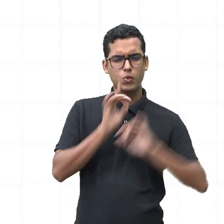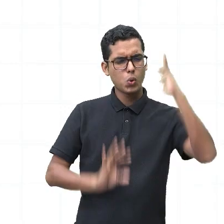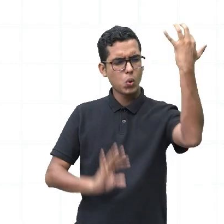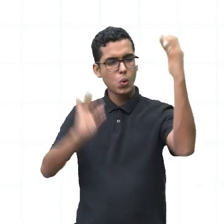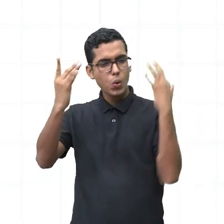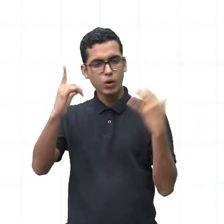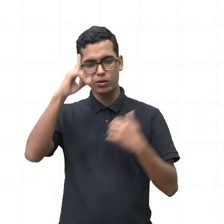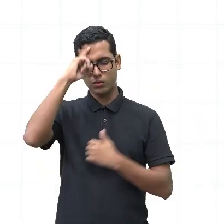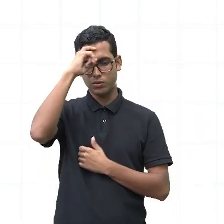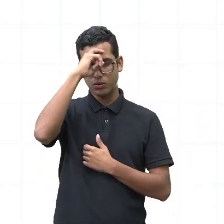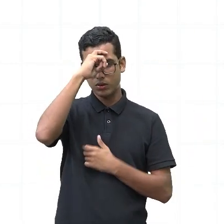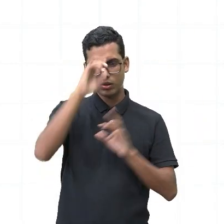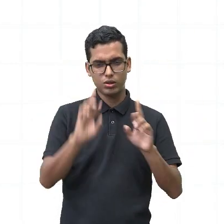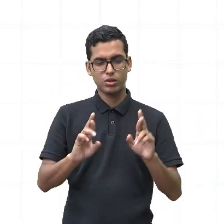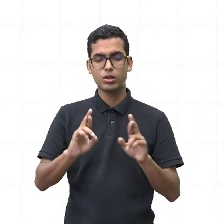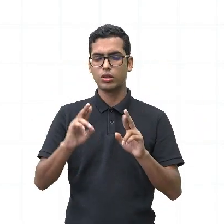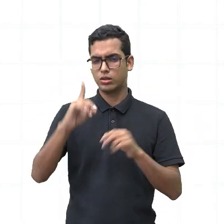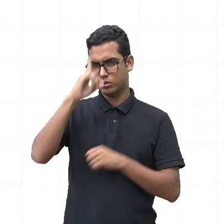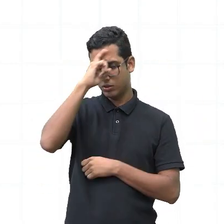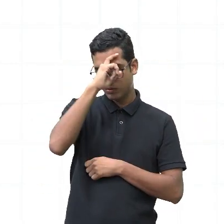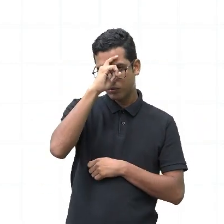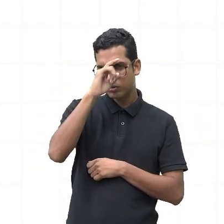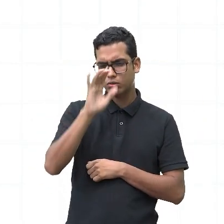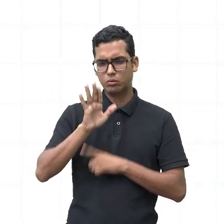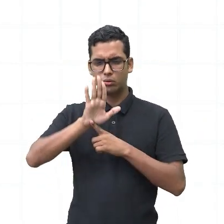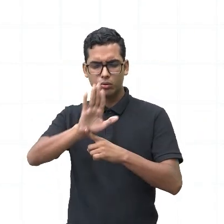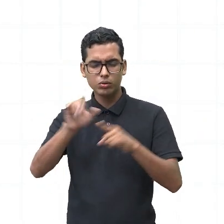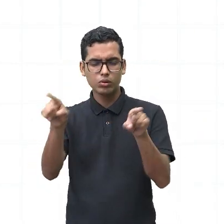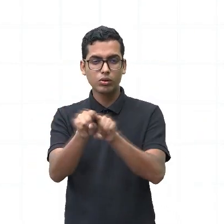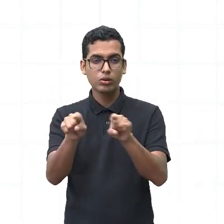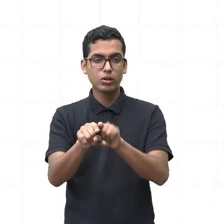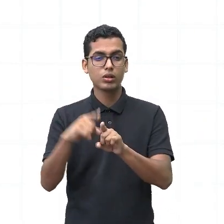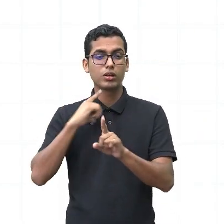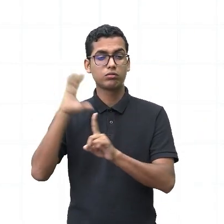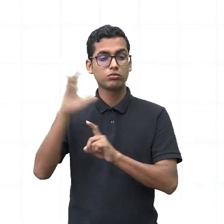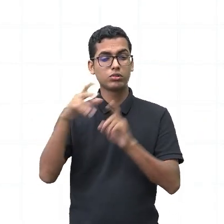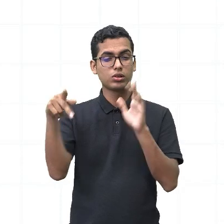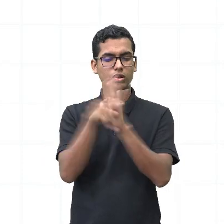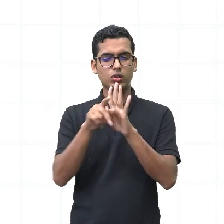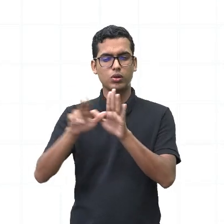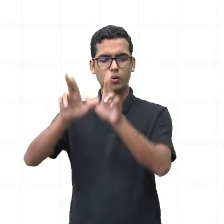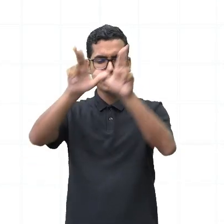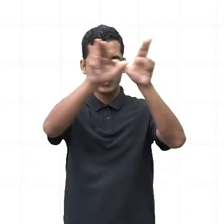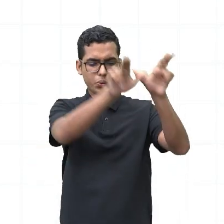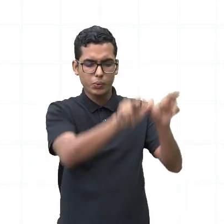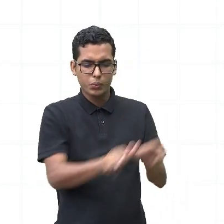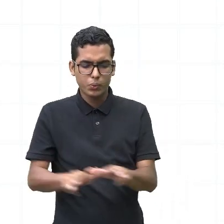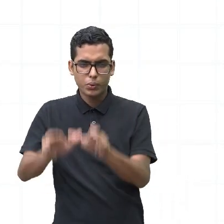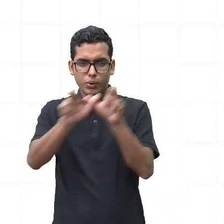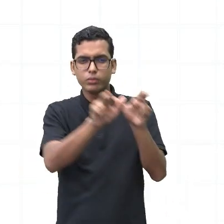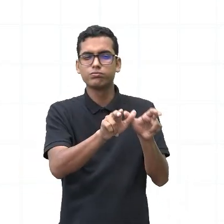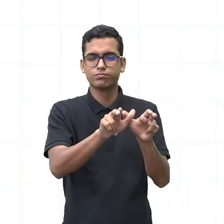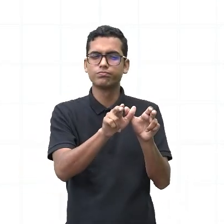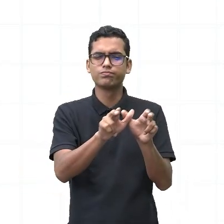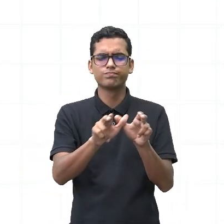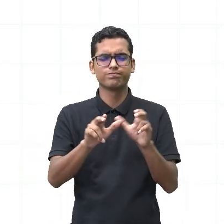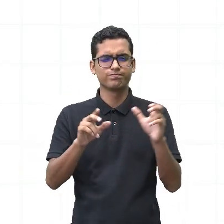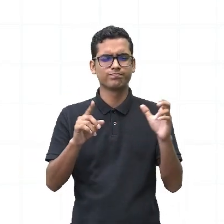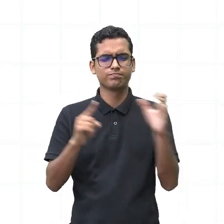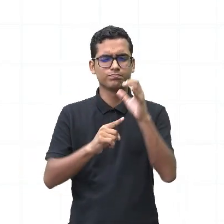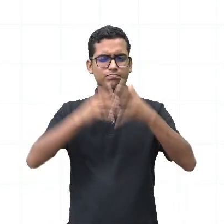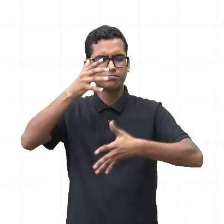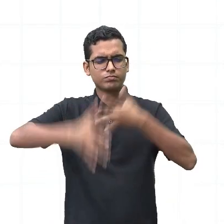a comunicação por satélite. E temos a letra D, ok? Vamos ver qual é a